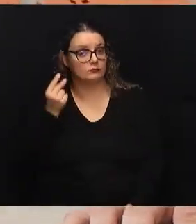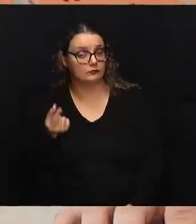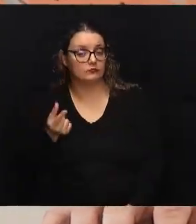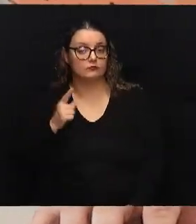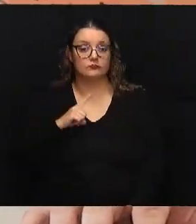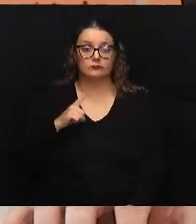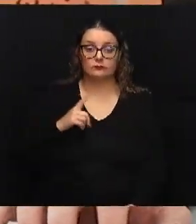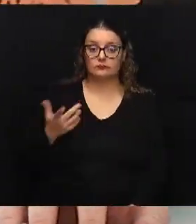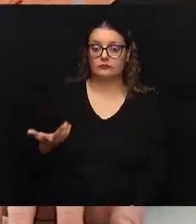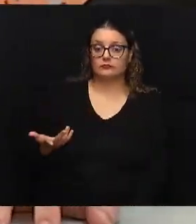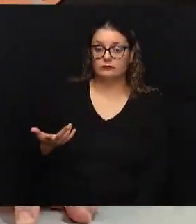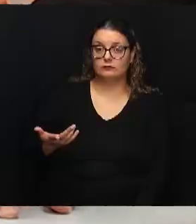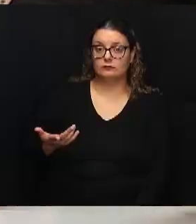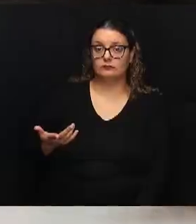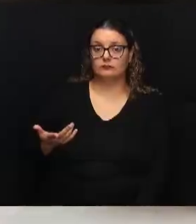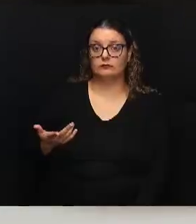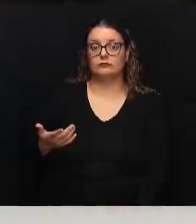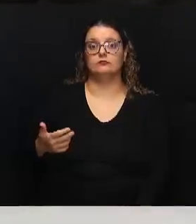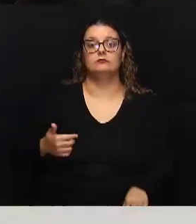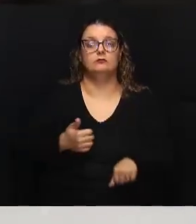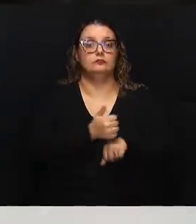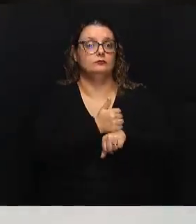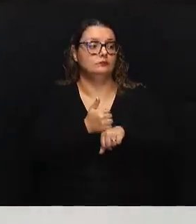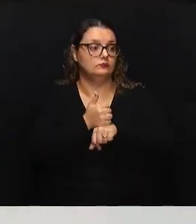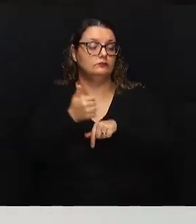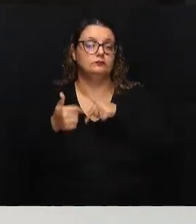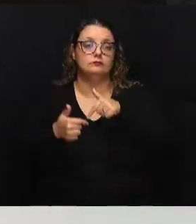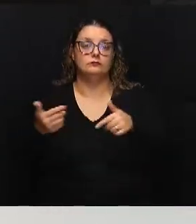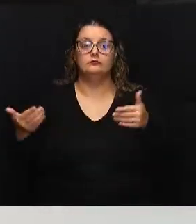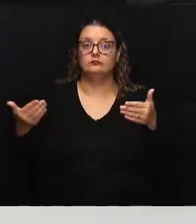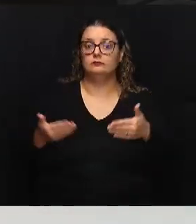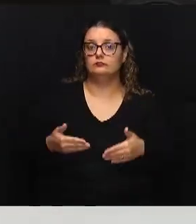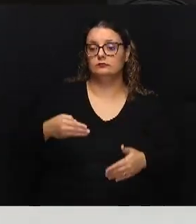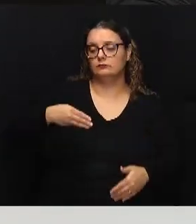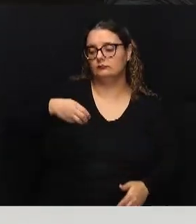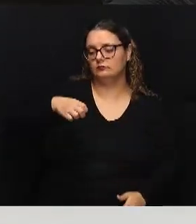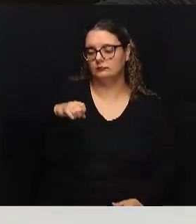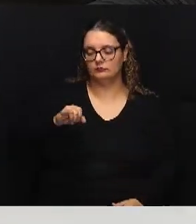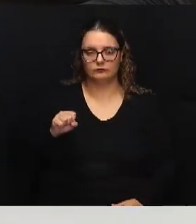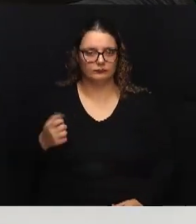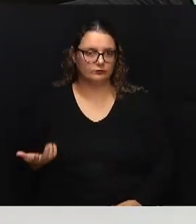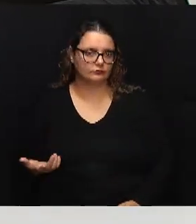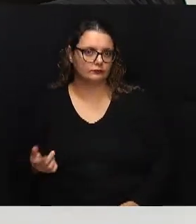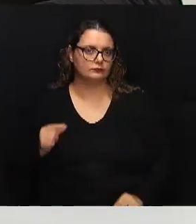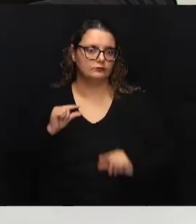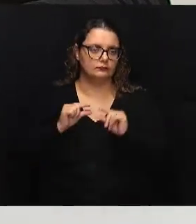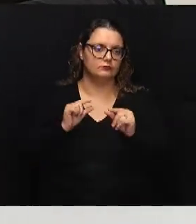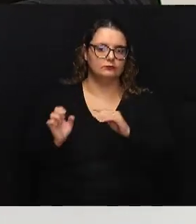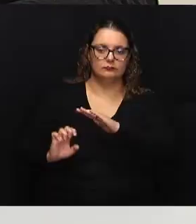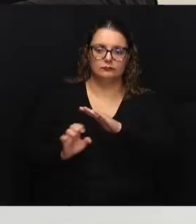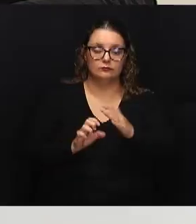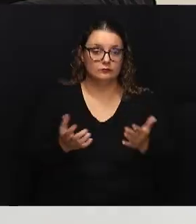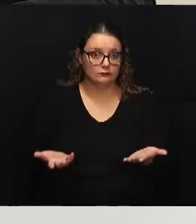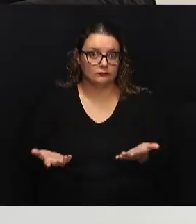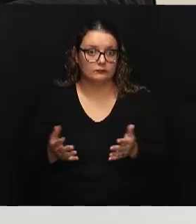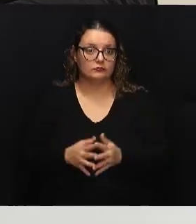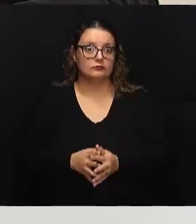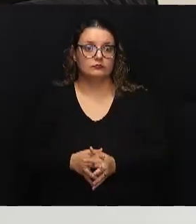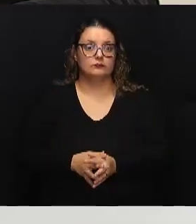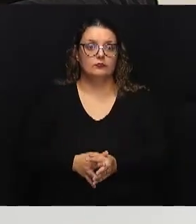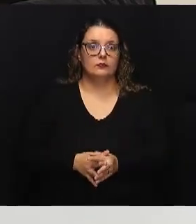muitos profissionais que estão trabalhando hoje como MEIs ou com pequenos negócios, né, e que